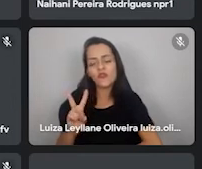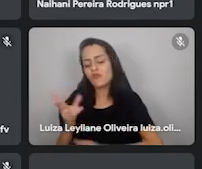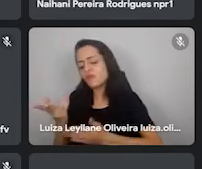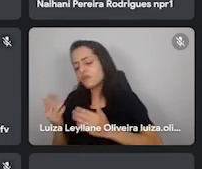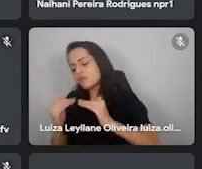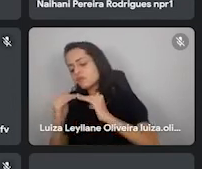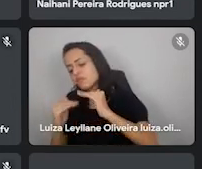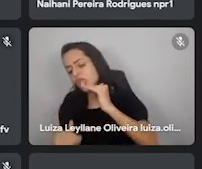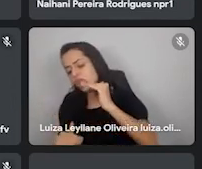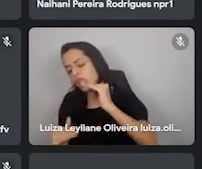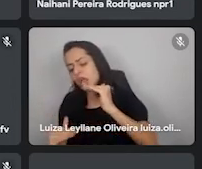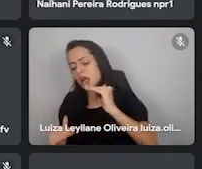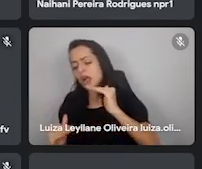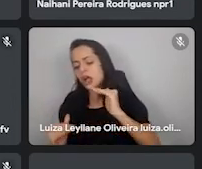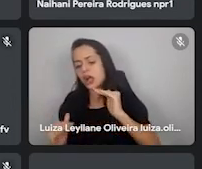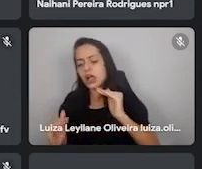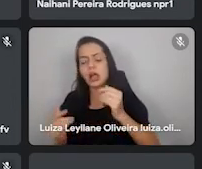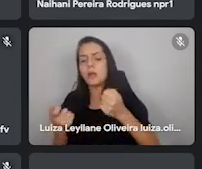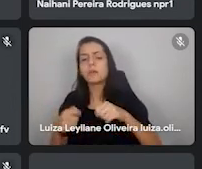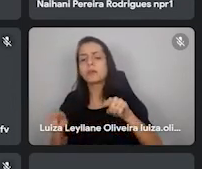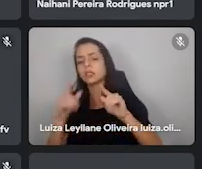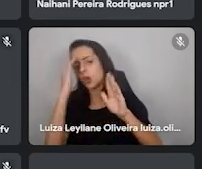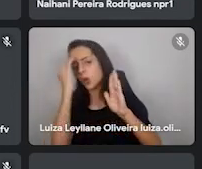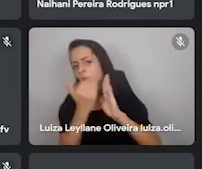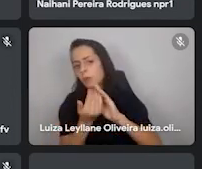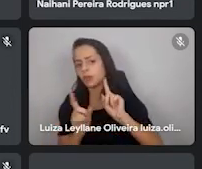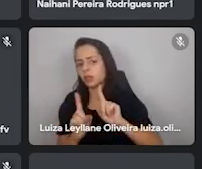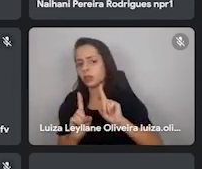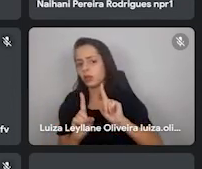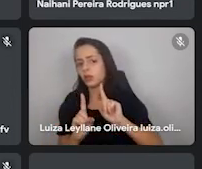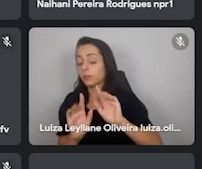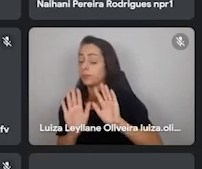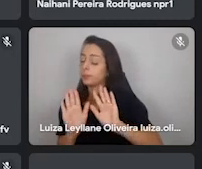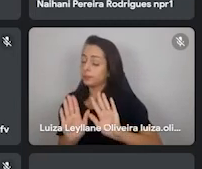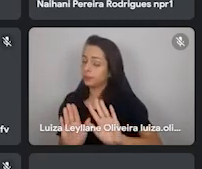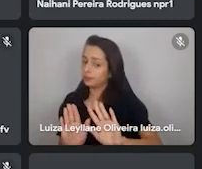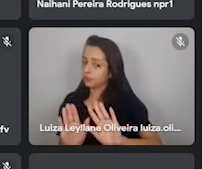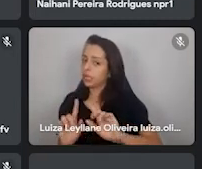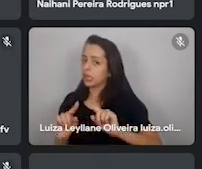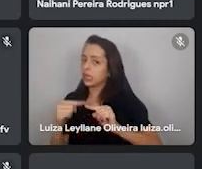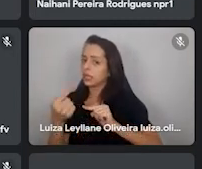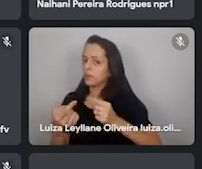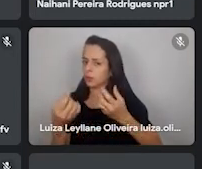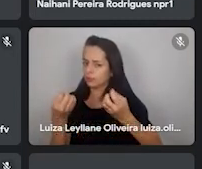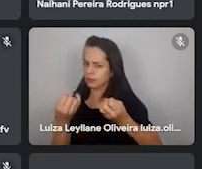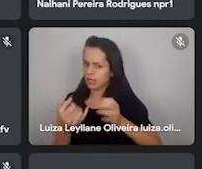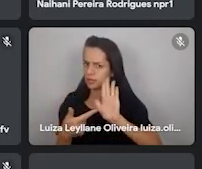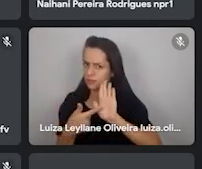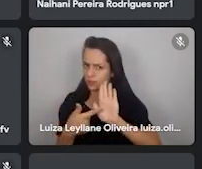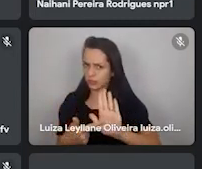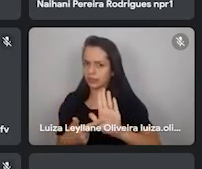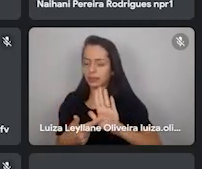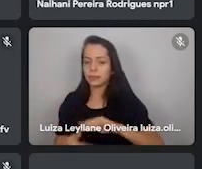quê? Logo ali na frente, nós vamos mostrar por quê.